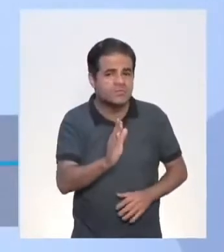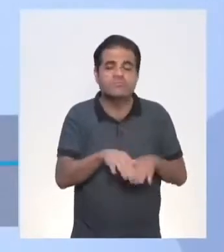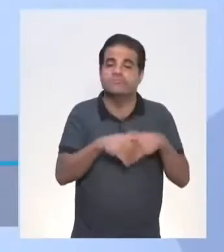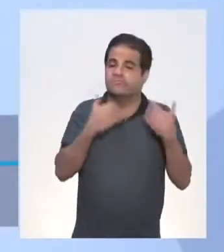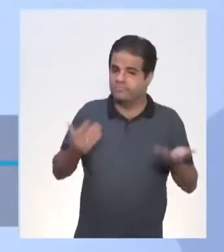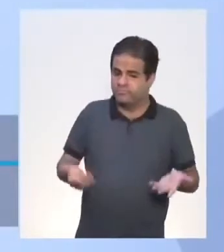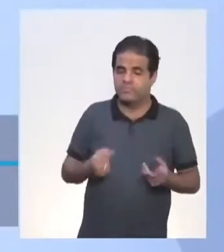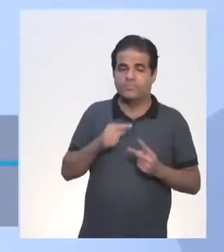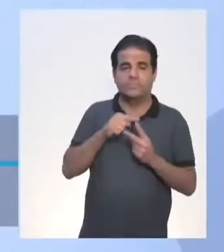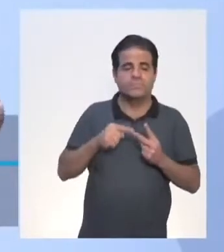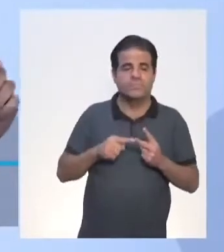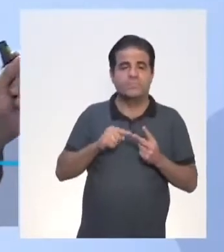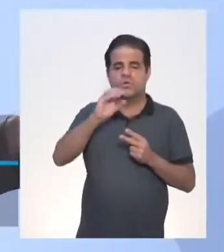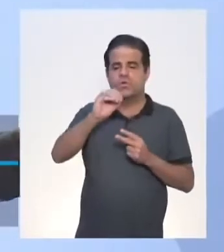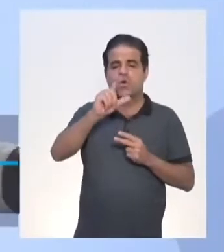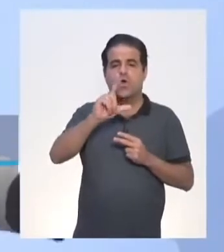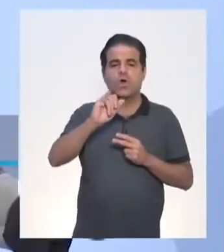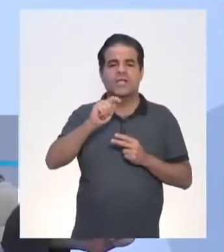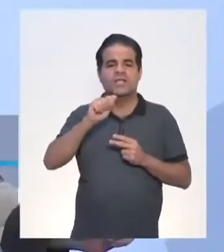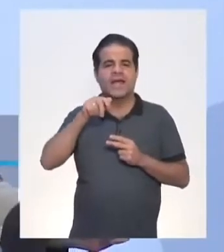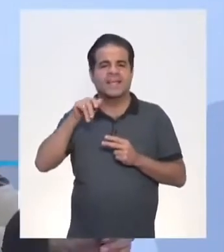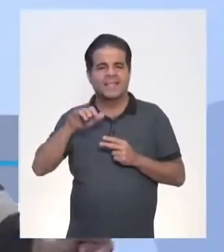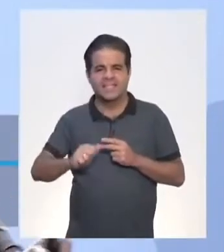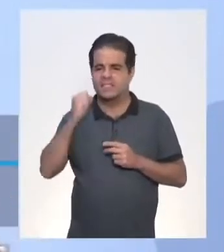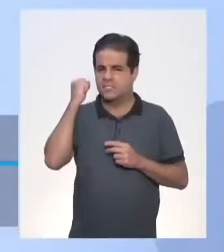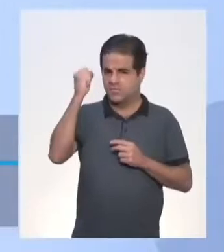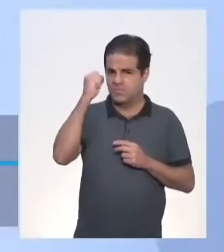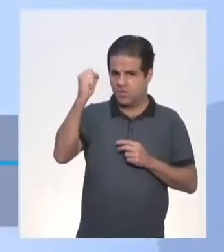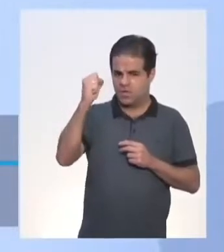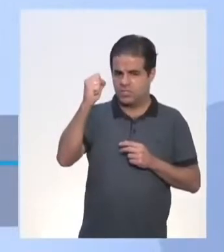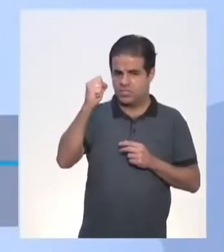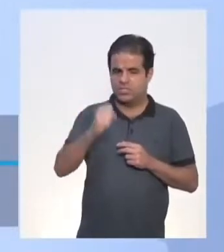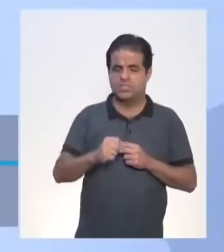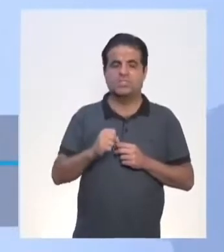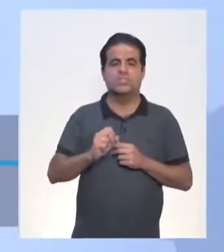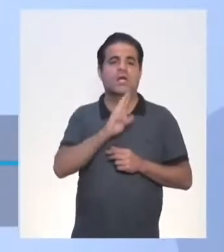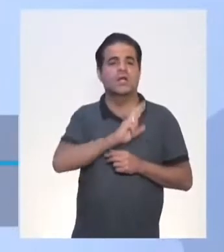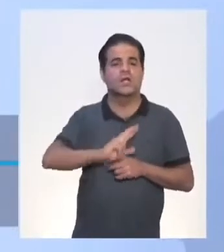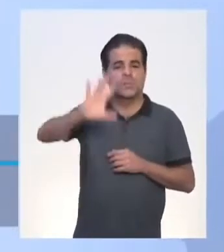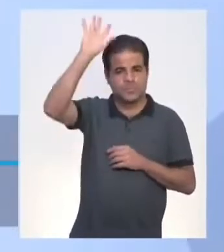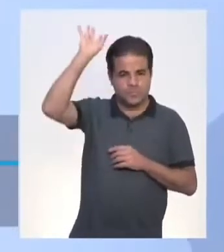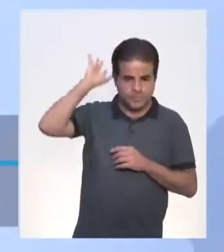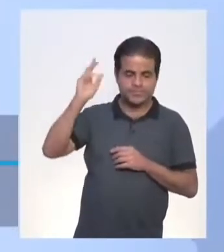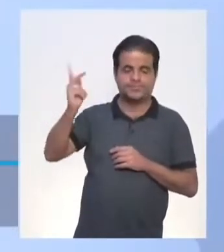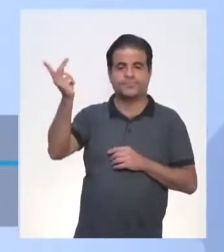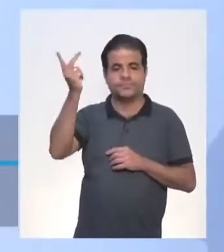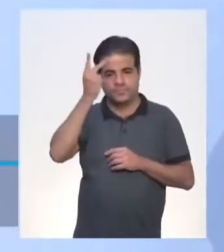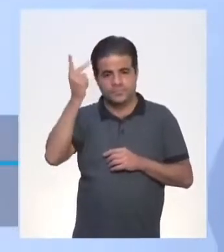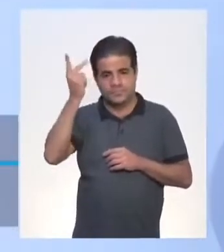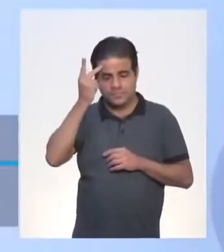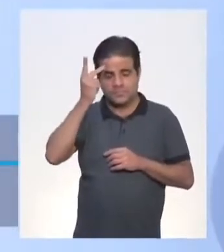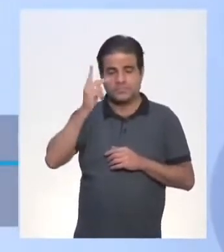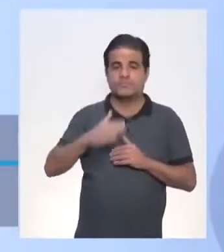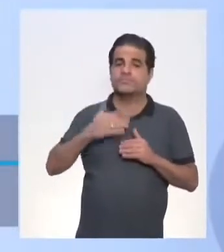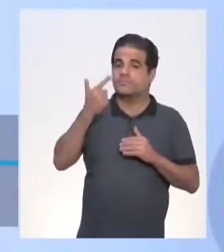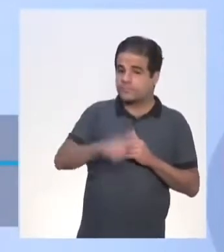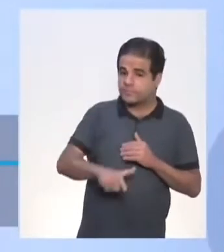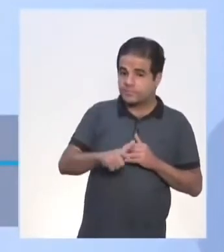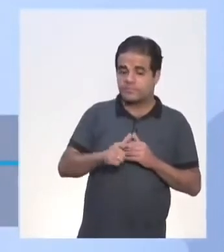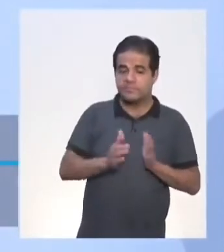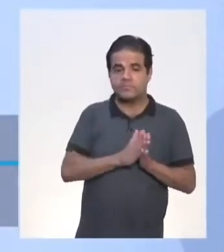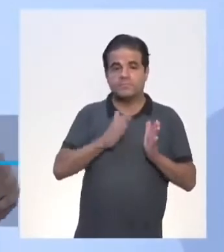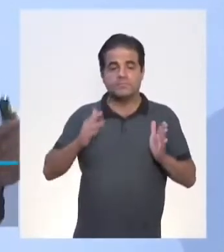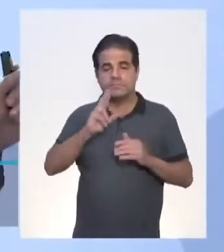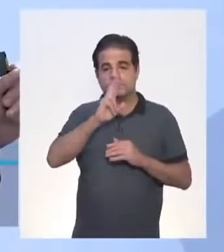serão duas oligarquias muito fortes, a oligarquia republicana paulista e a